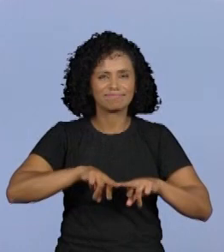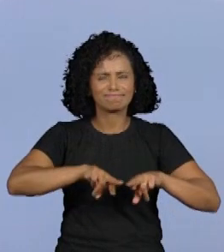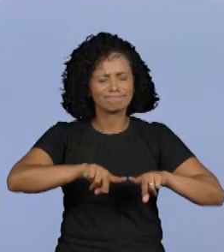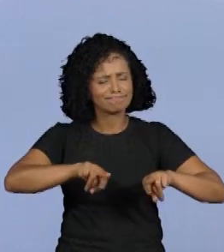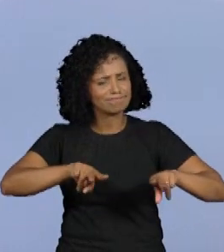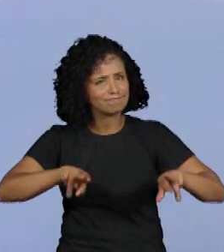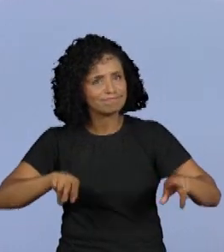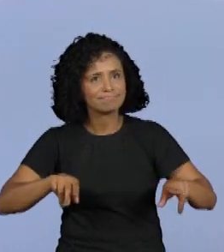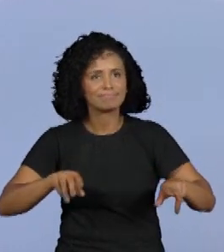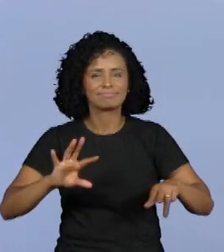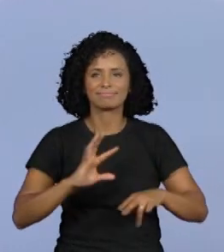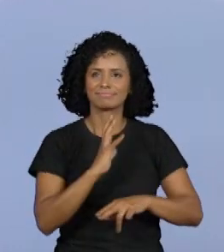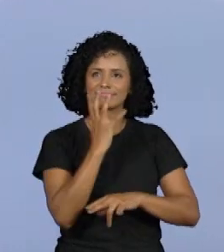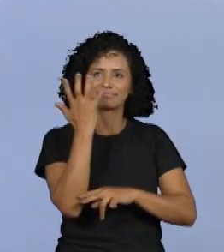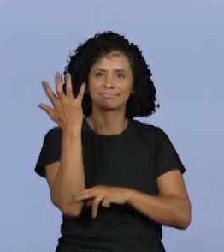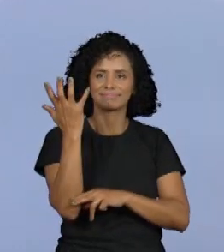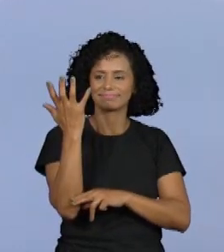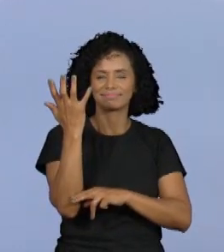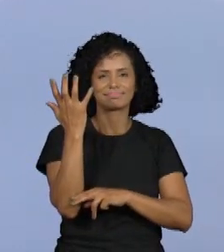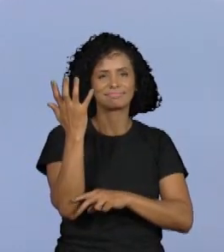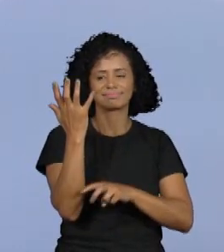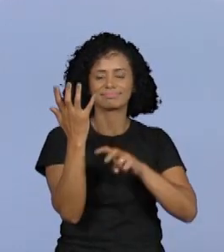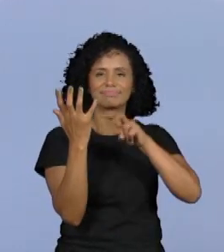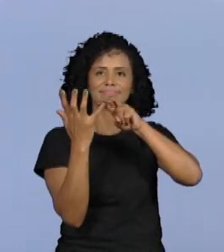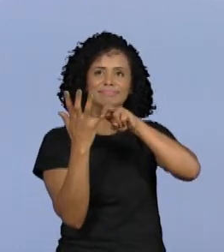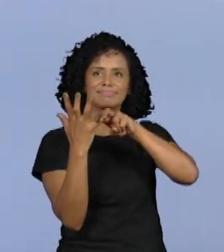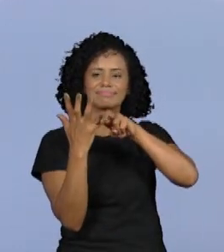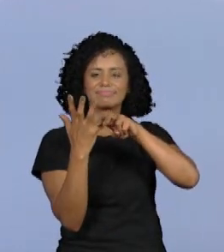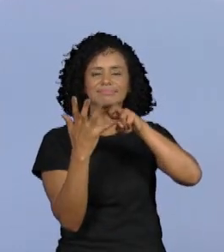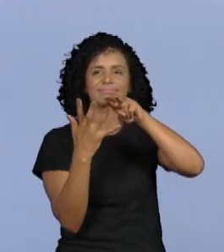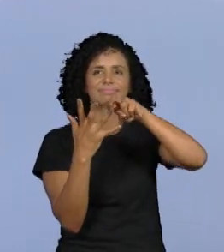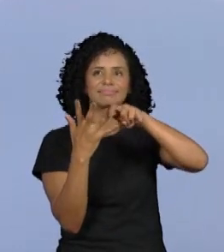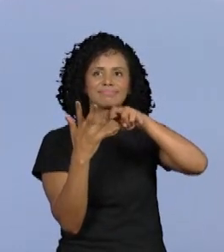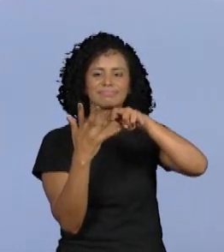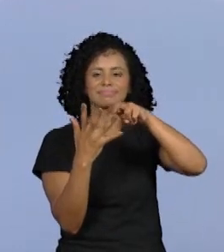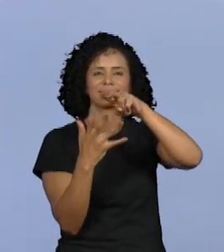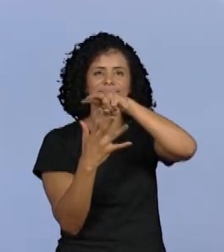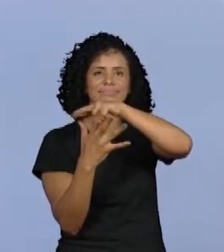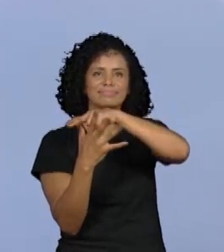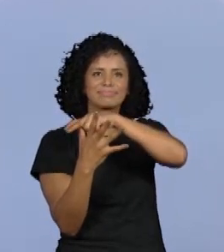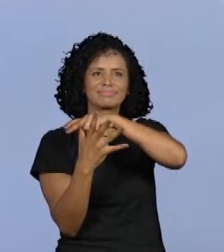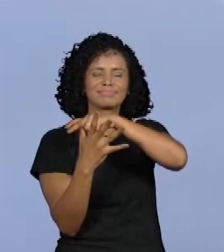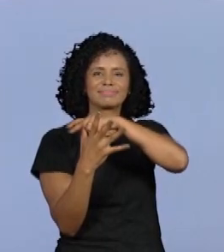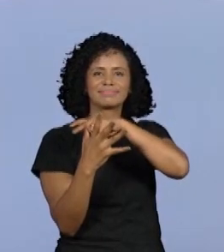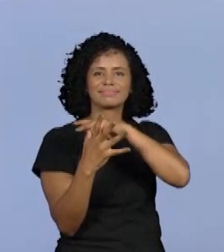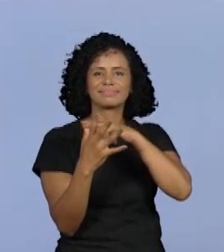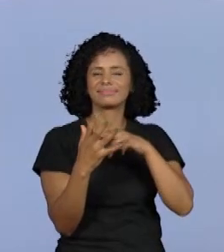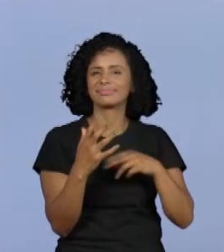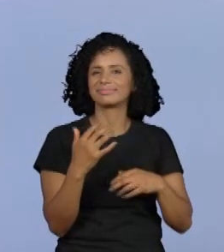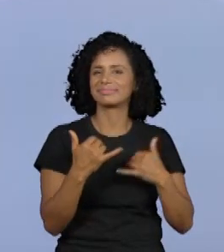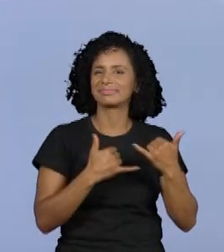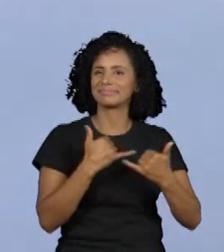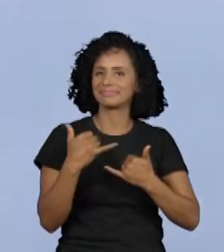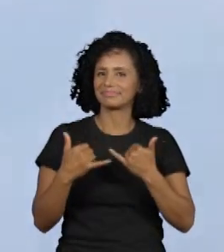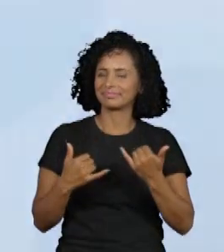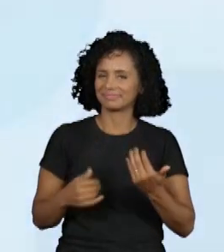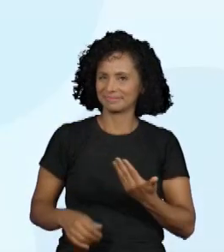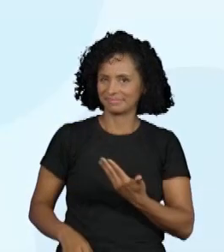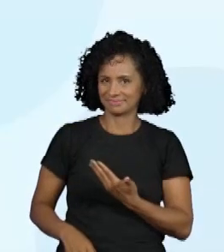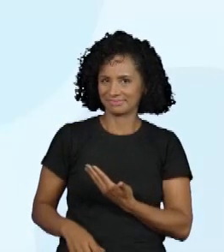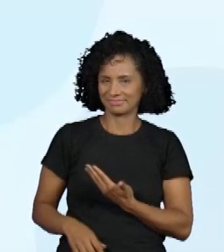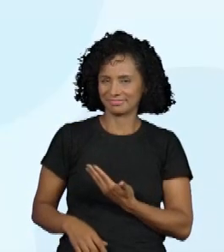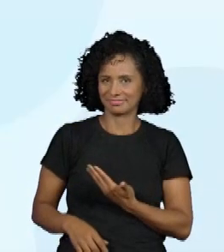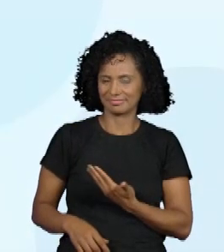Olha, que divertido, uma árvore aí, várias crianças em cima das árvores, não é? Mas